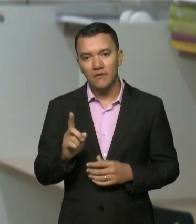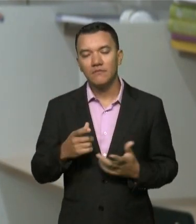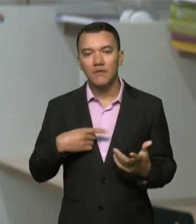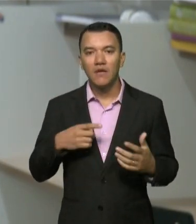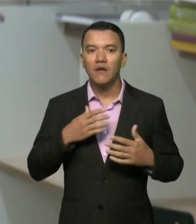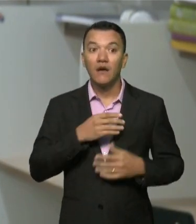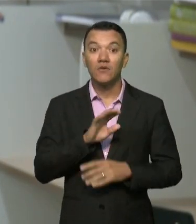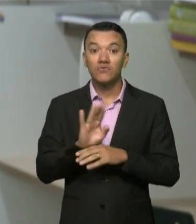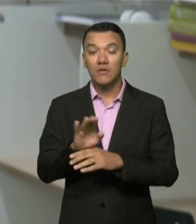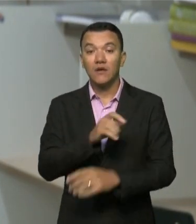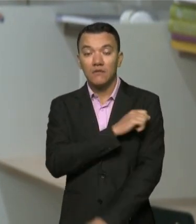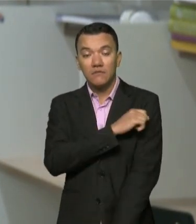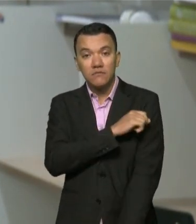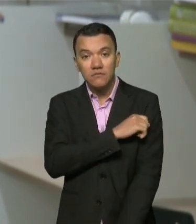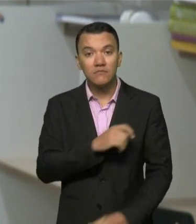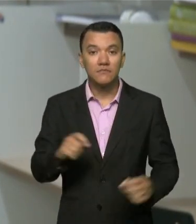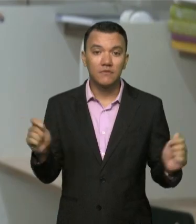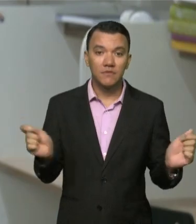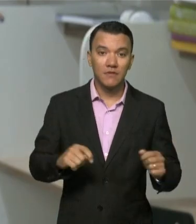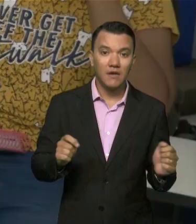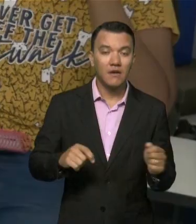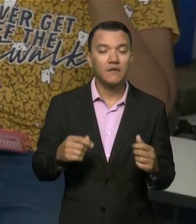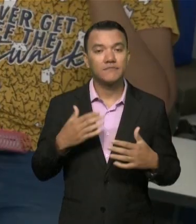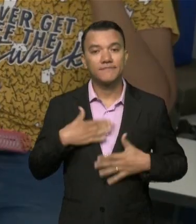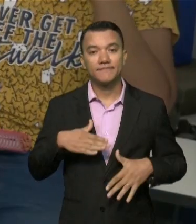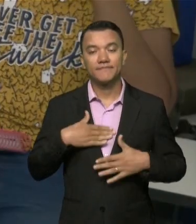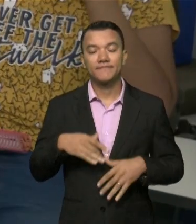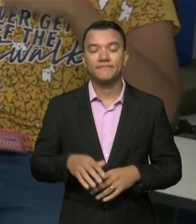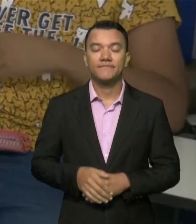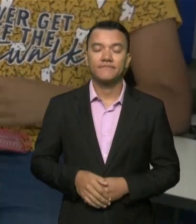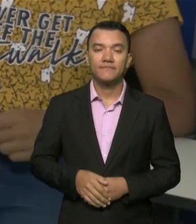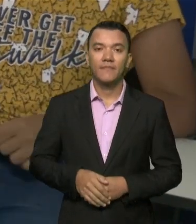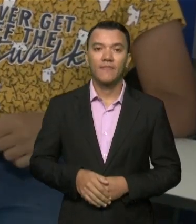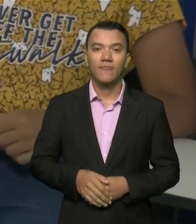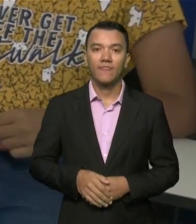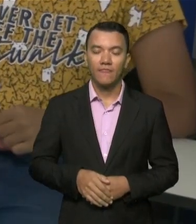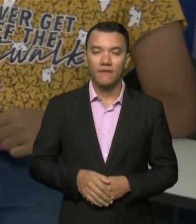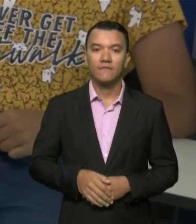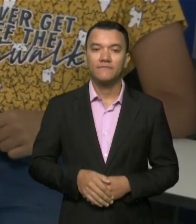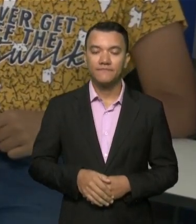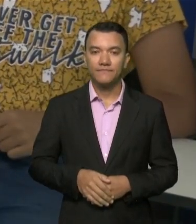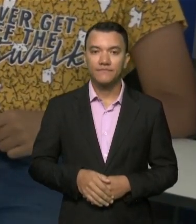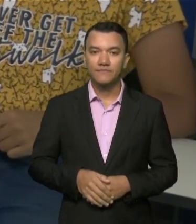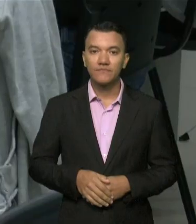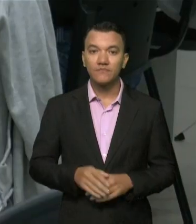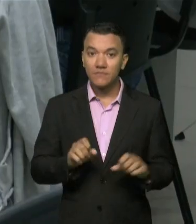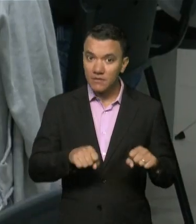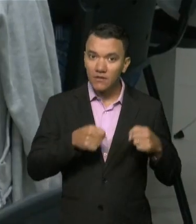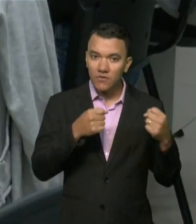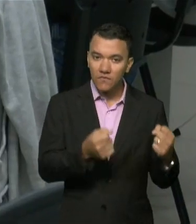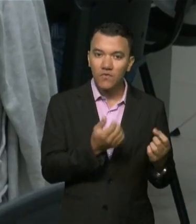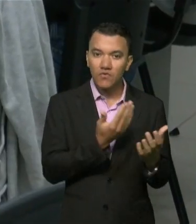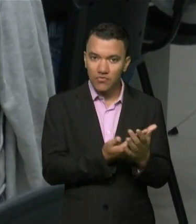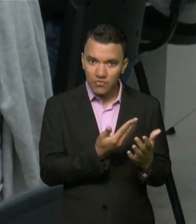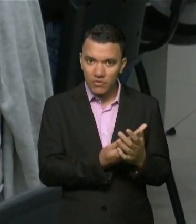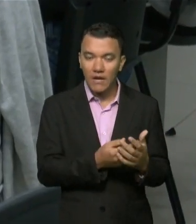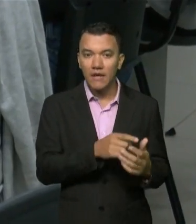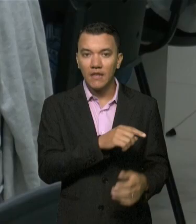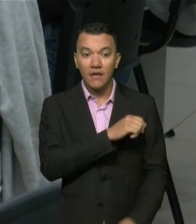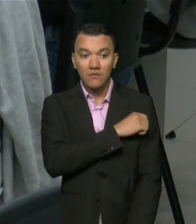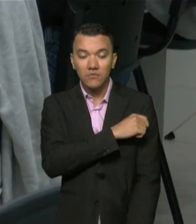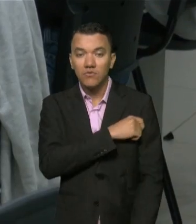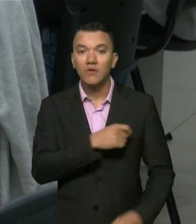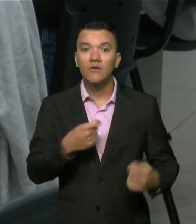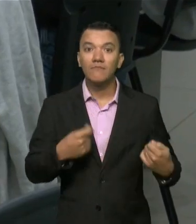alunos para que haja o cumprimento tranquilo da prova no prédio. Mas além do esforço nos estudos, os candidatos precisam enfrentar os